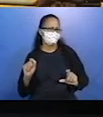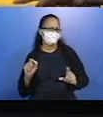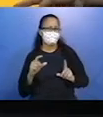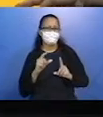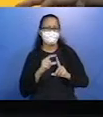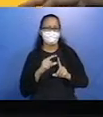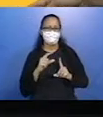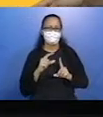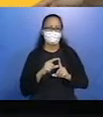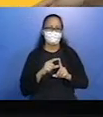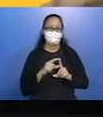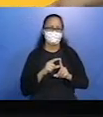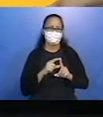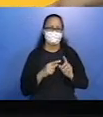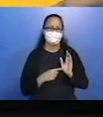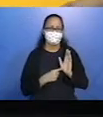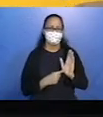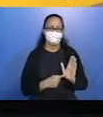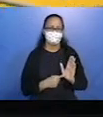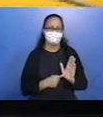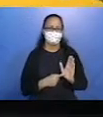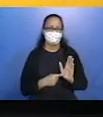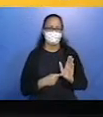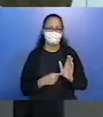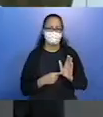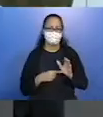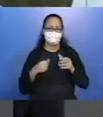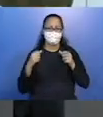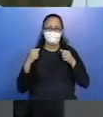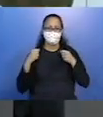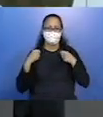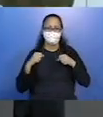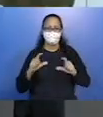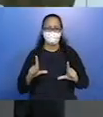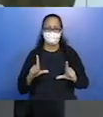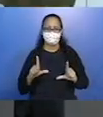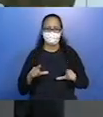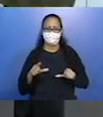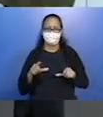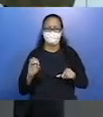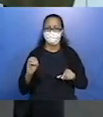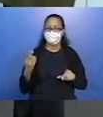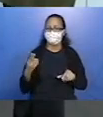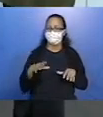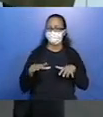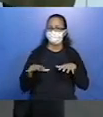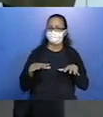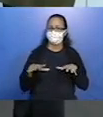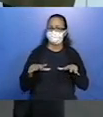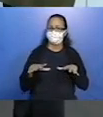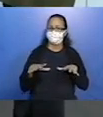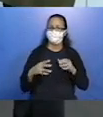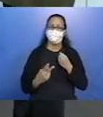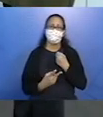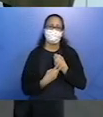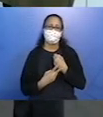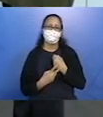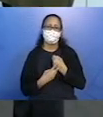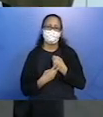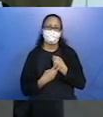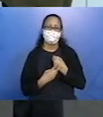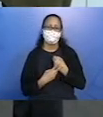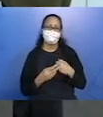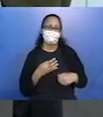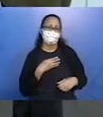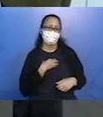indicam ação ou movimento. E o que é o verbo de estado? São palavras que indicam como alguém ou